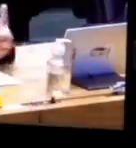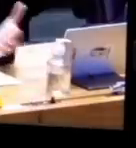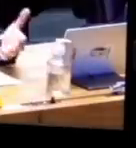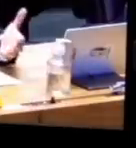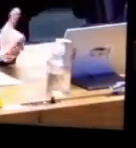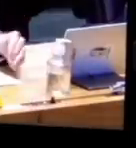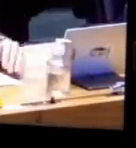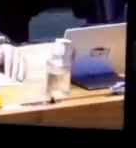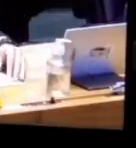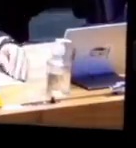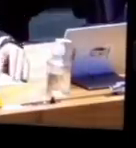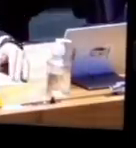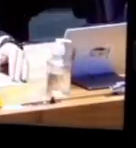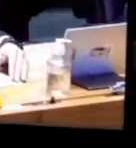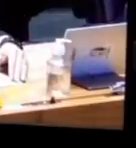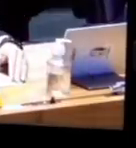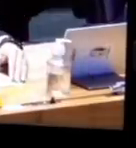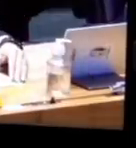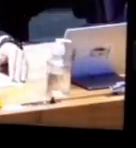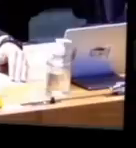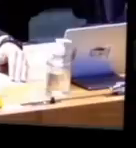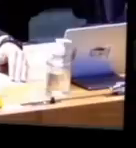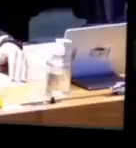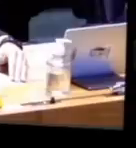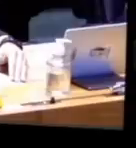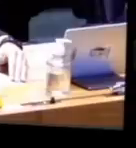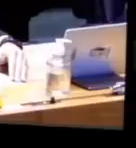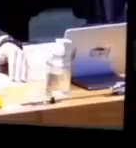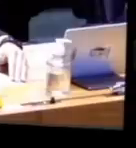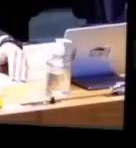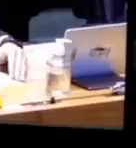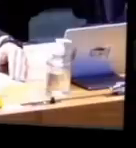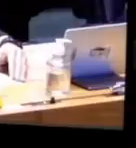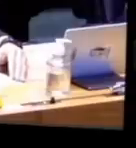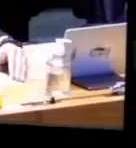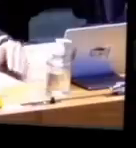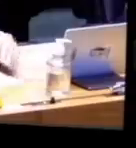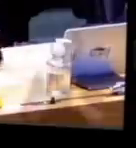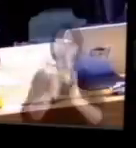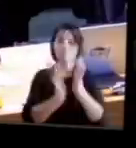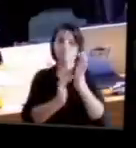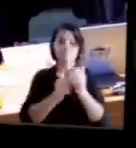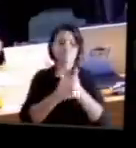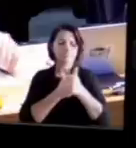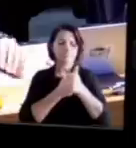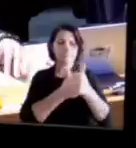não é uma obra do cristianismo e o cristianismo ele tem sido muito atacado